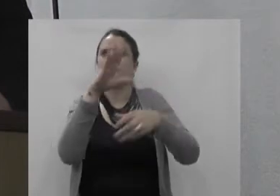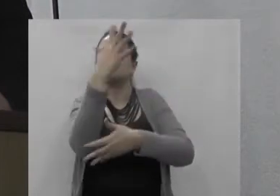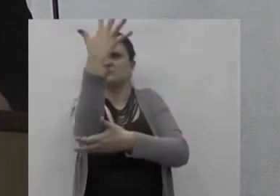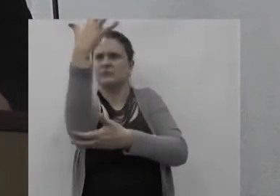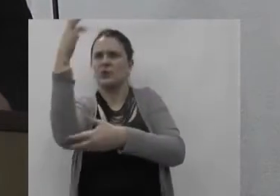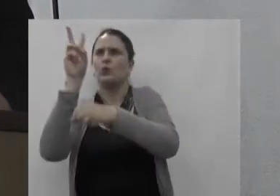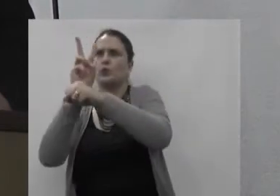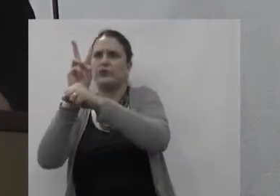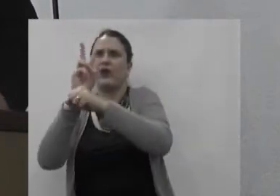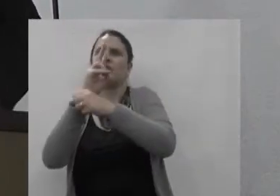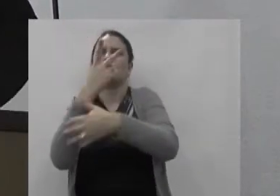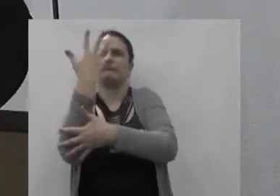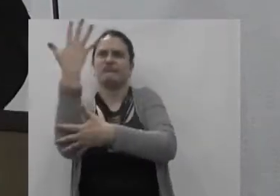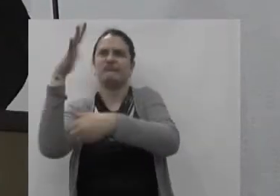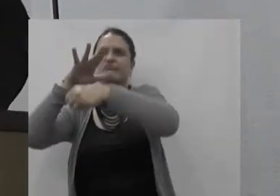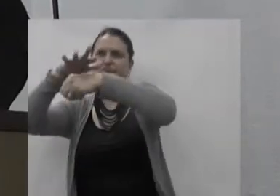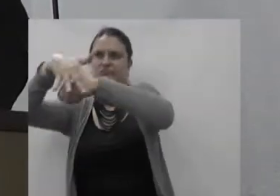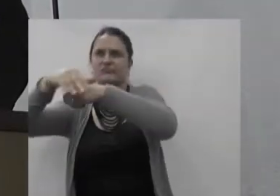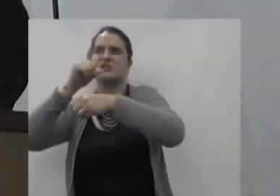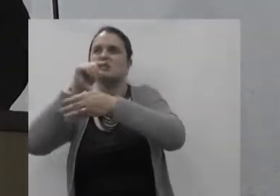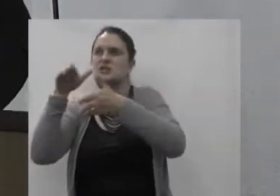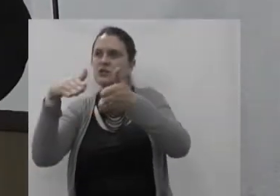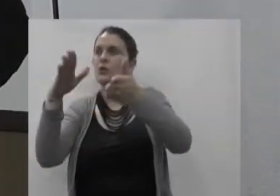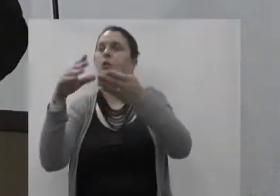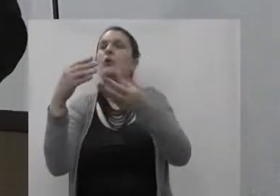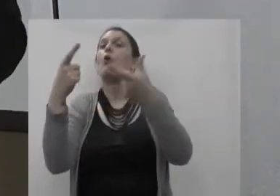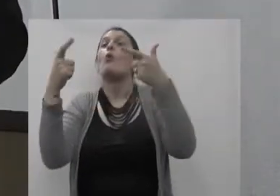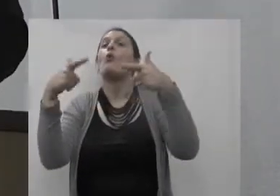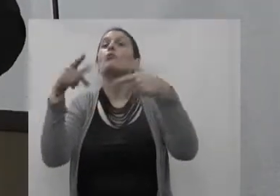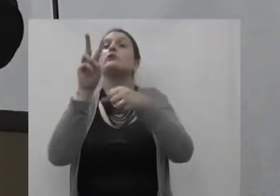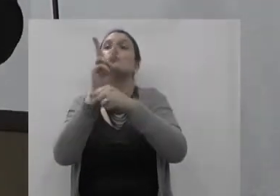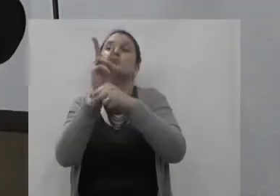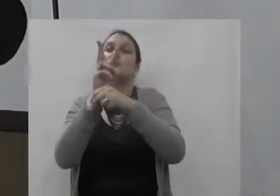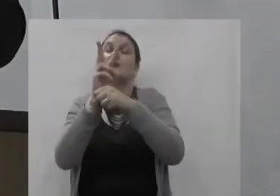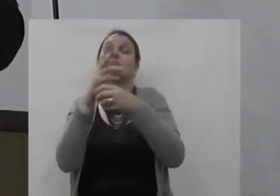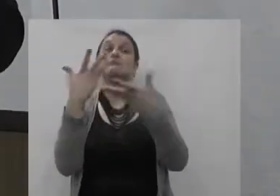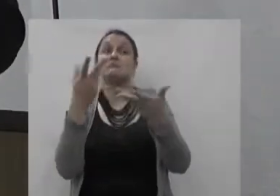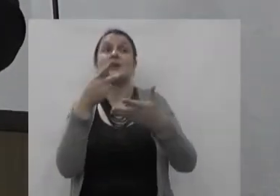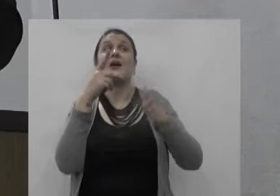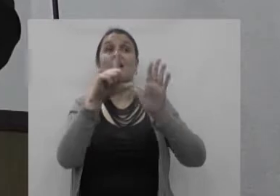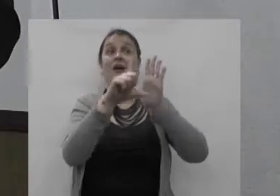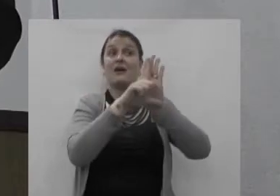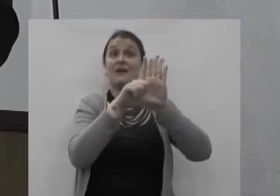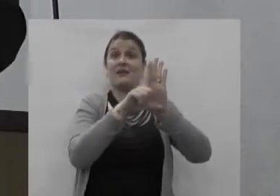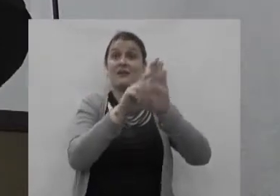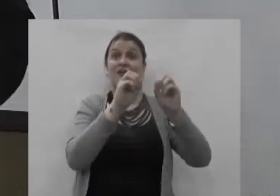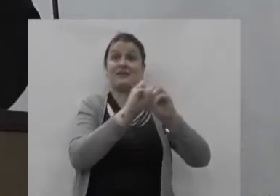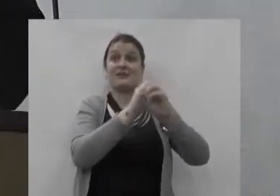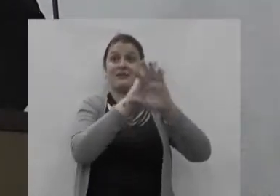ICMS que está vindo para nós. Por quê, senhores? A lei ela já é clara dizendo que